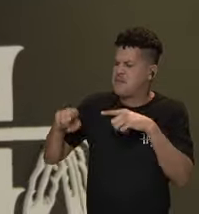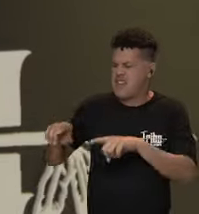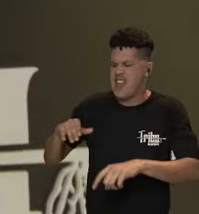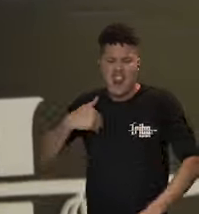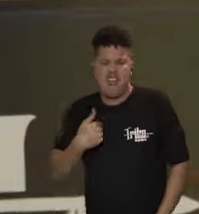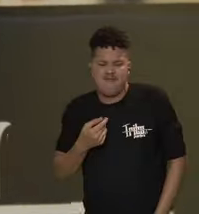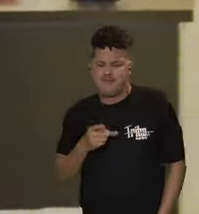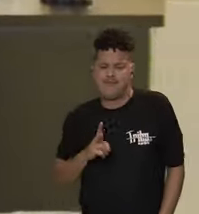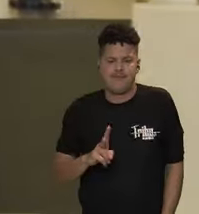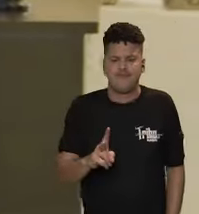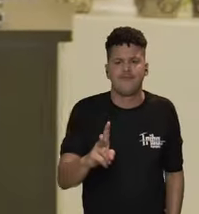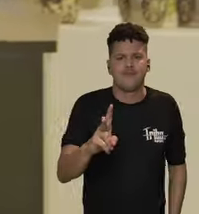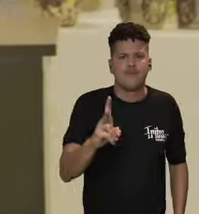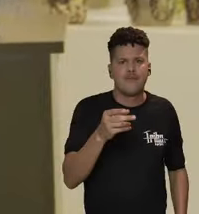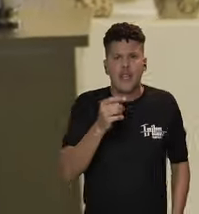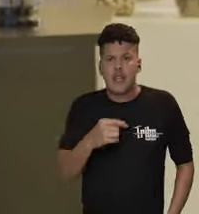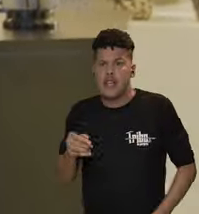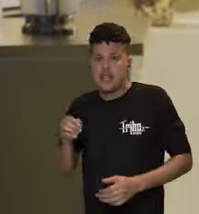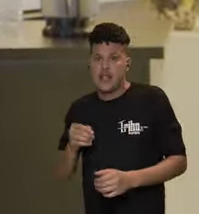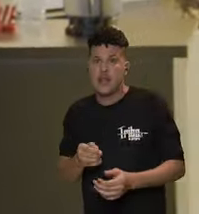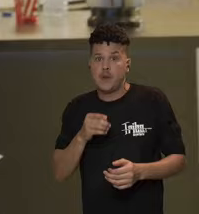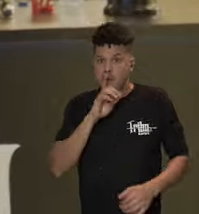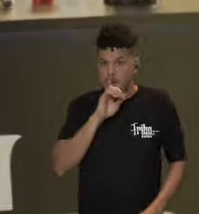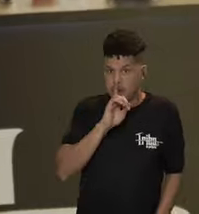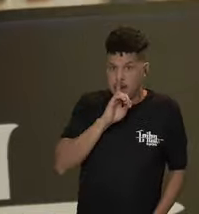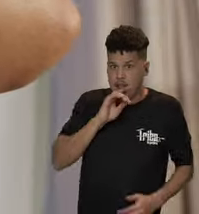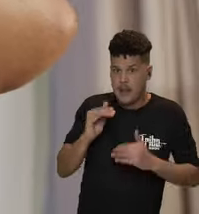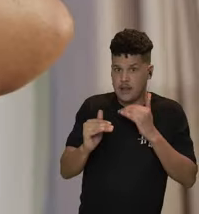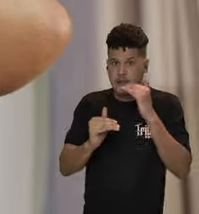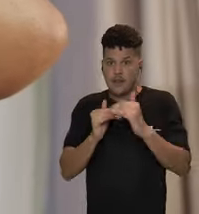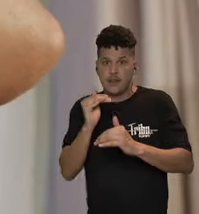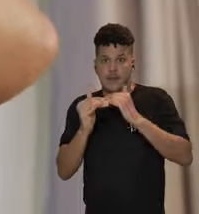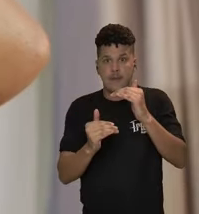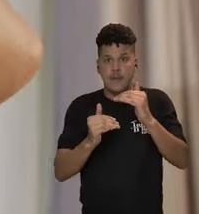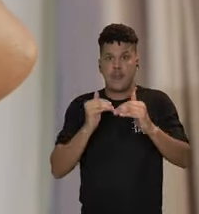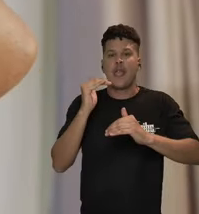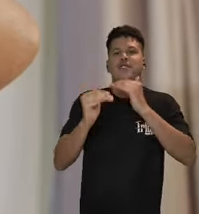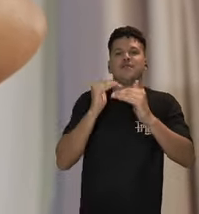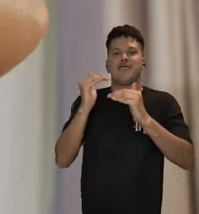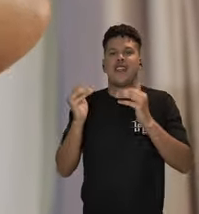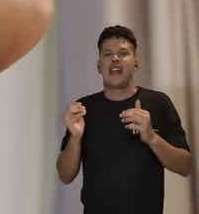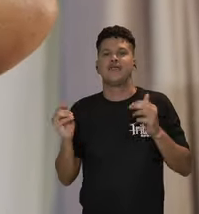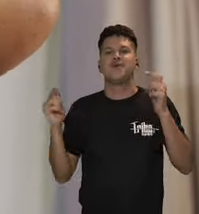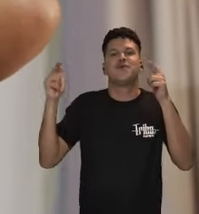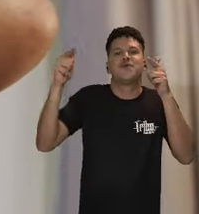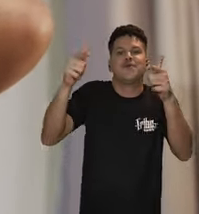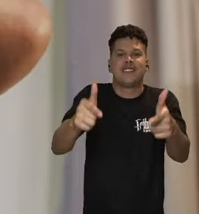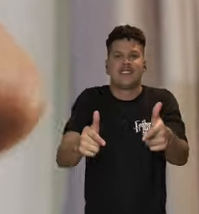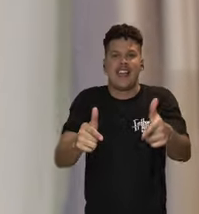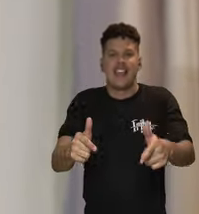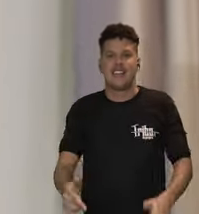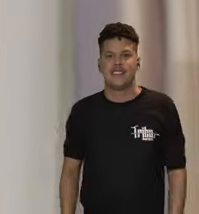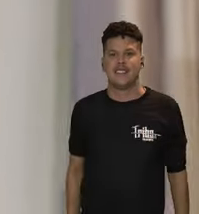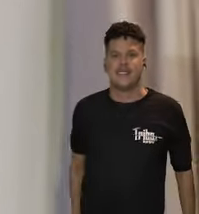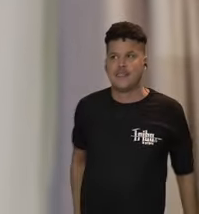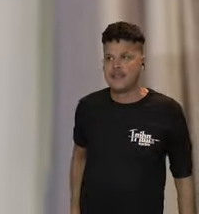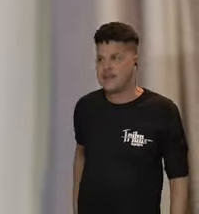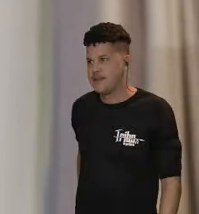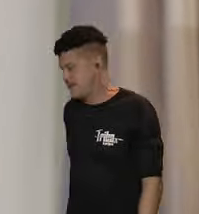vem no silêncio, mas progredindo. O progresso é o sucesso, mano. É isso demais, aí. Demais,